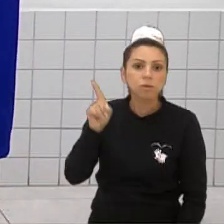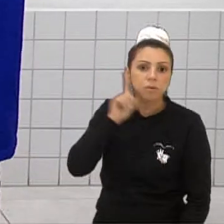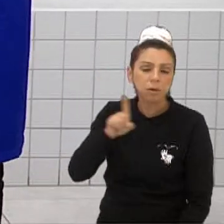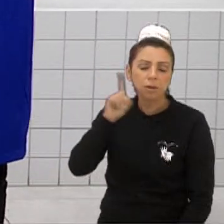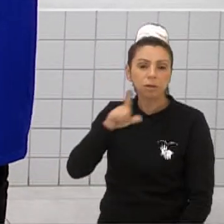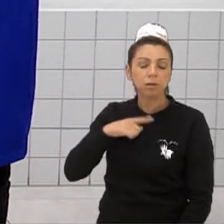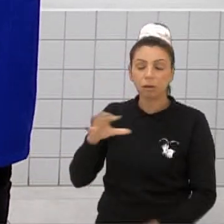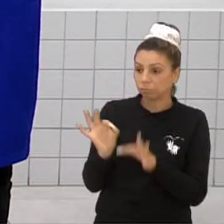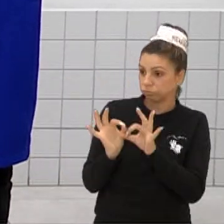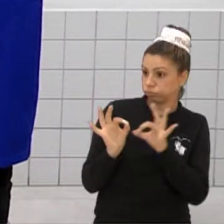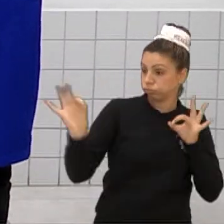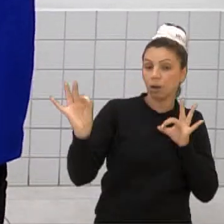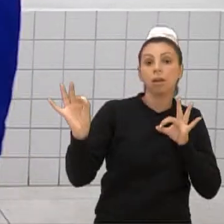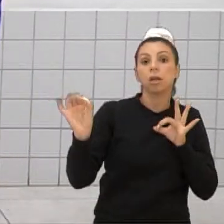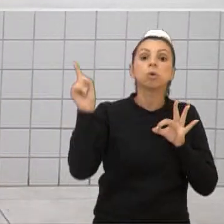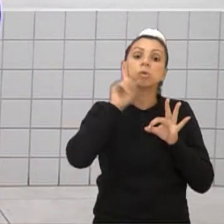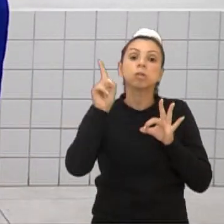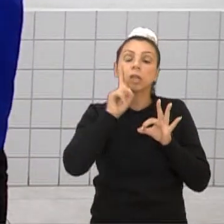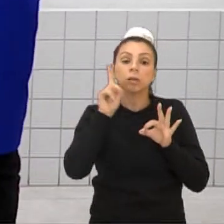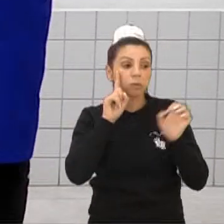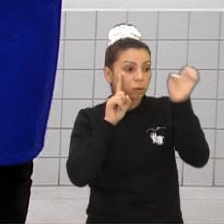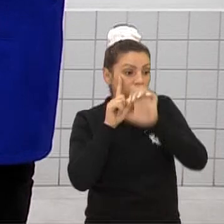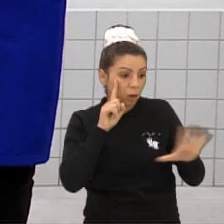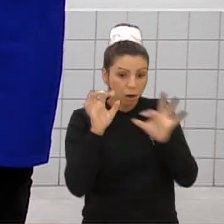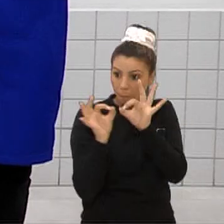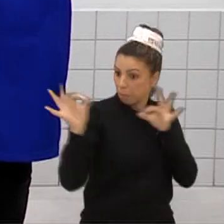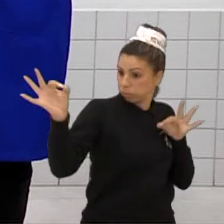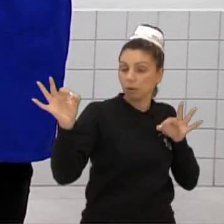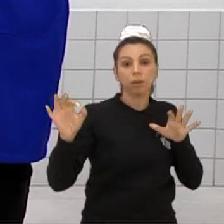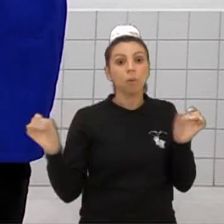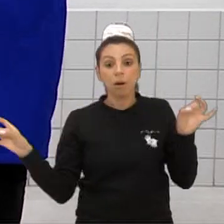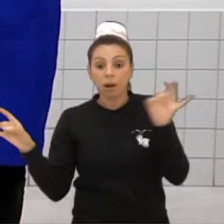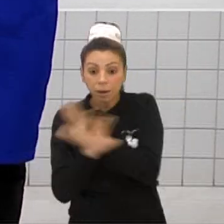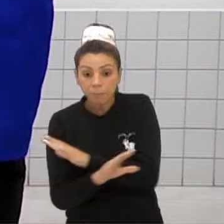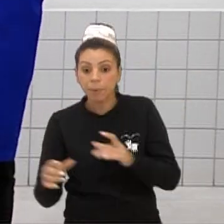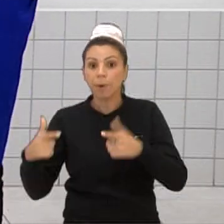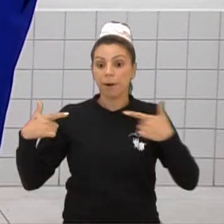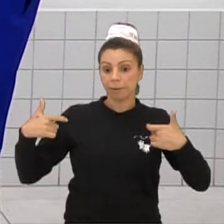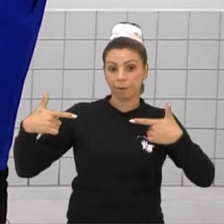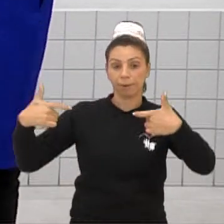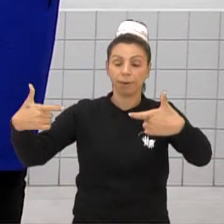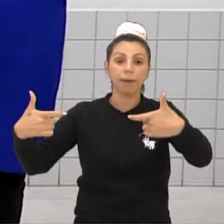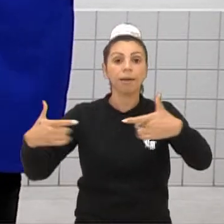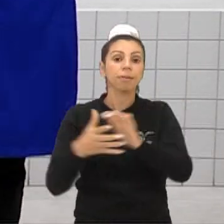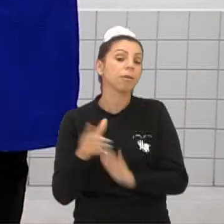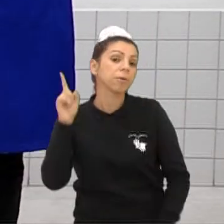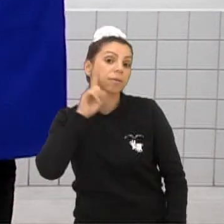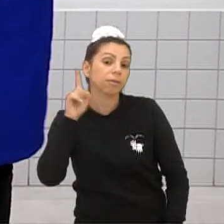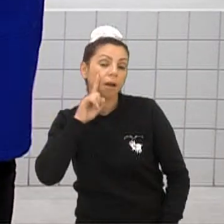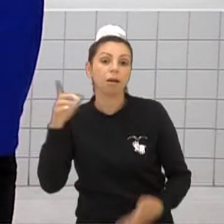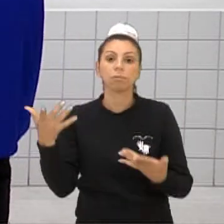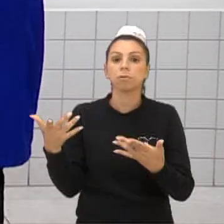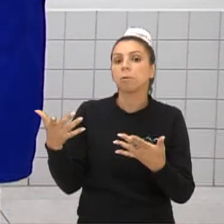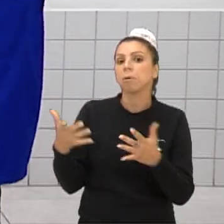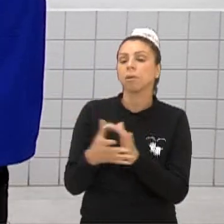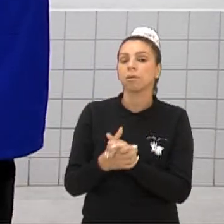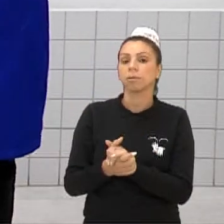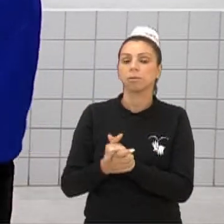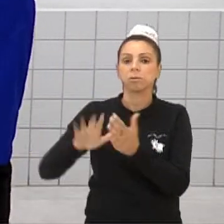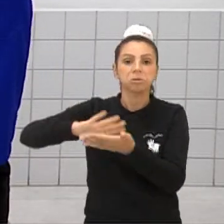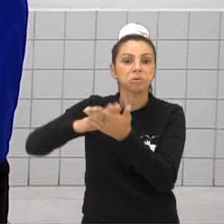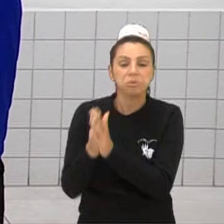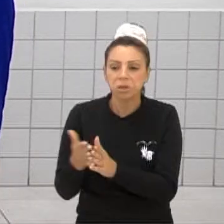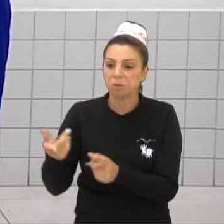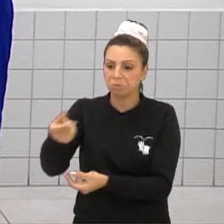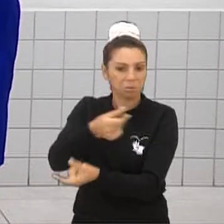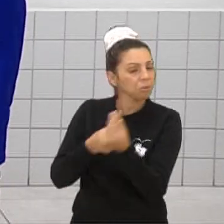de distância da Europa. Então, ao terminar a guerra, ele saiu ileso, entre aspas, economicamente falando,